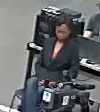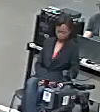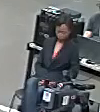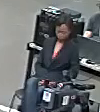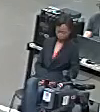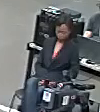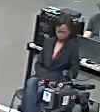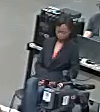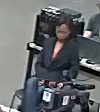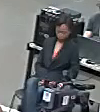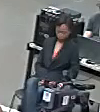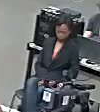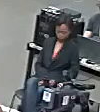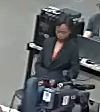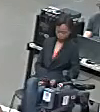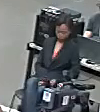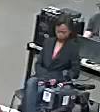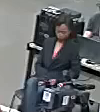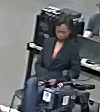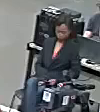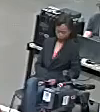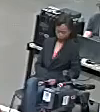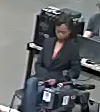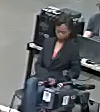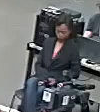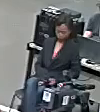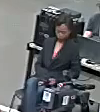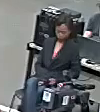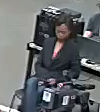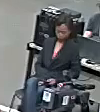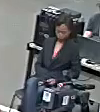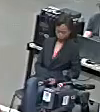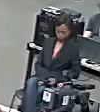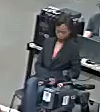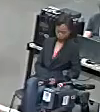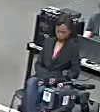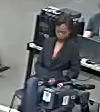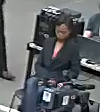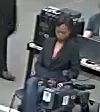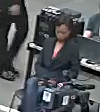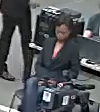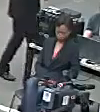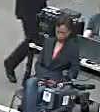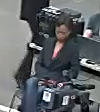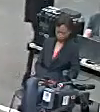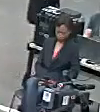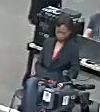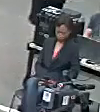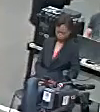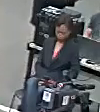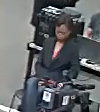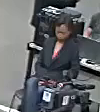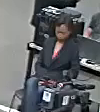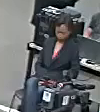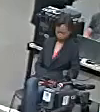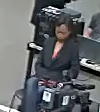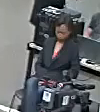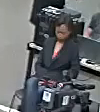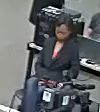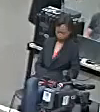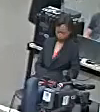que quando for normatizar precisa olhar a lei de inclusão para normatizar olhando a acessibilidade como um